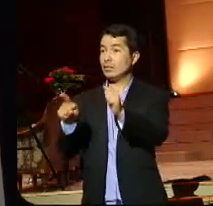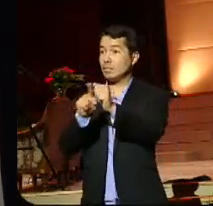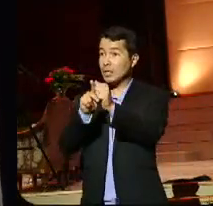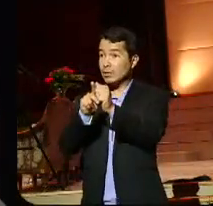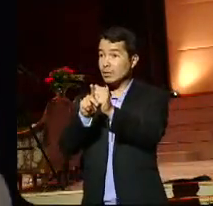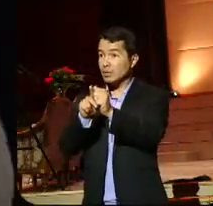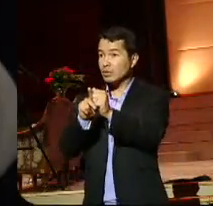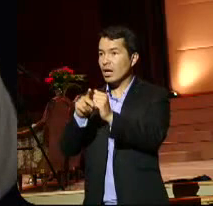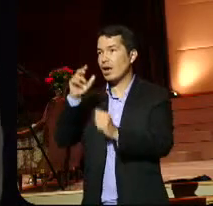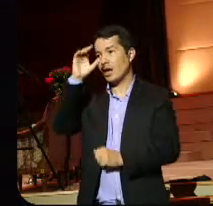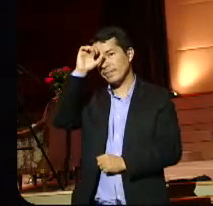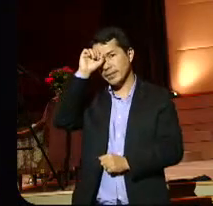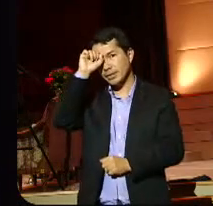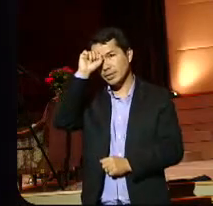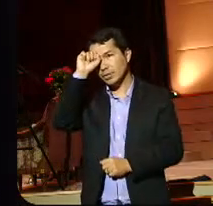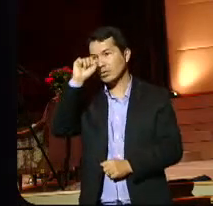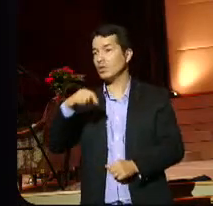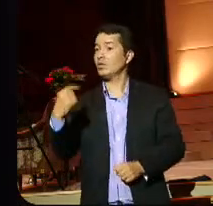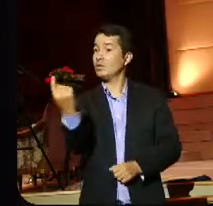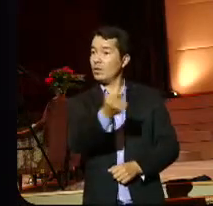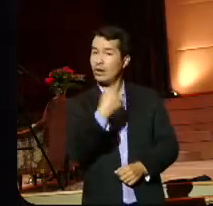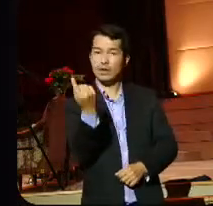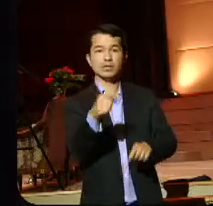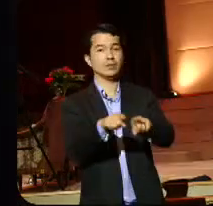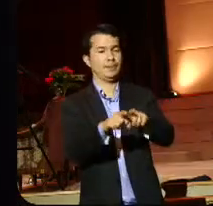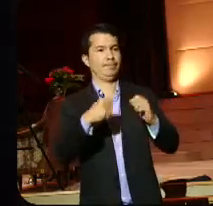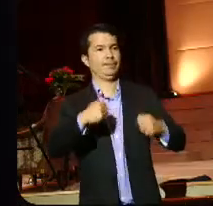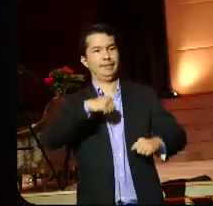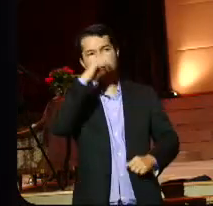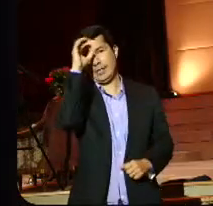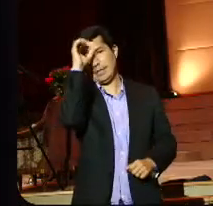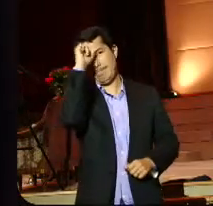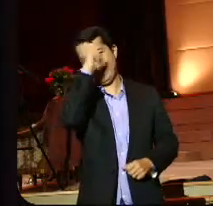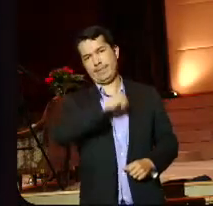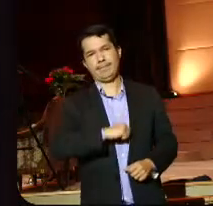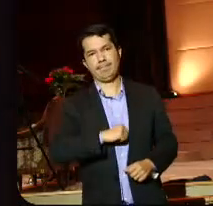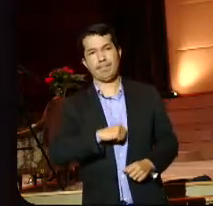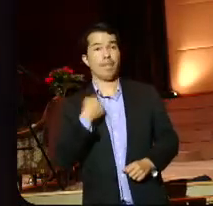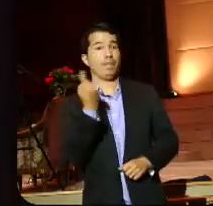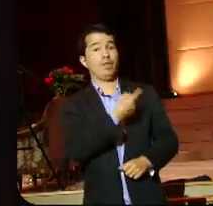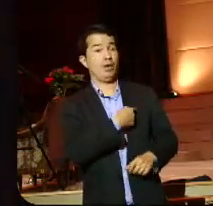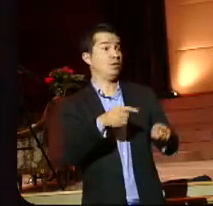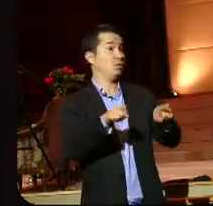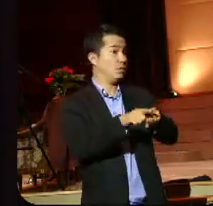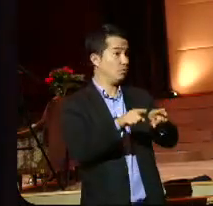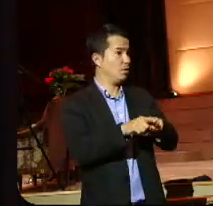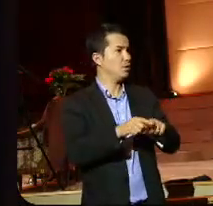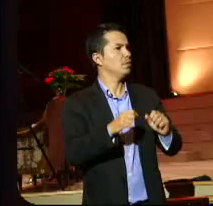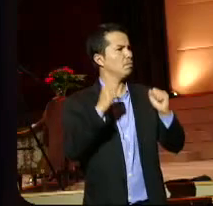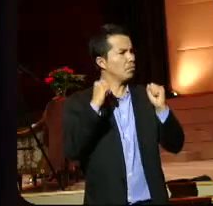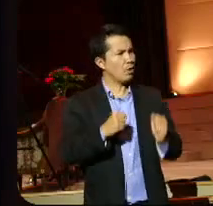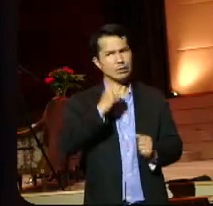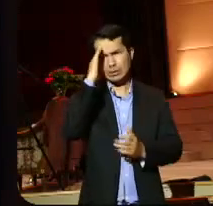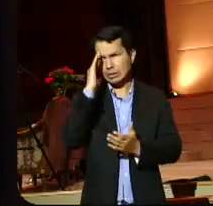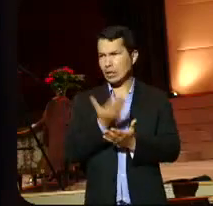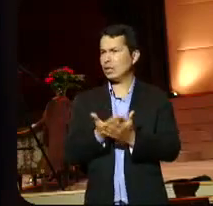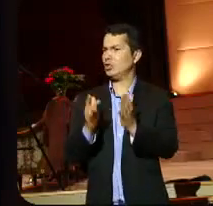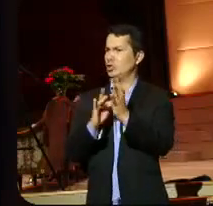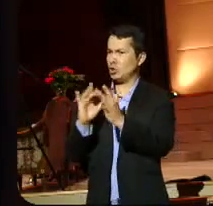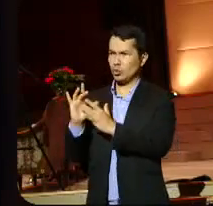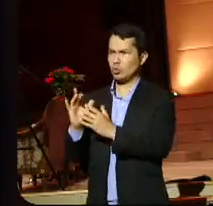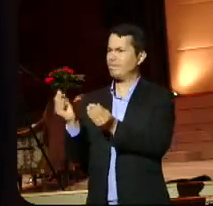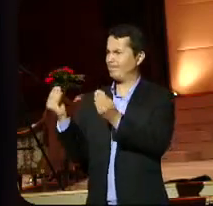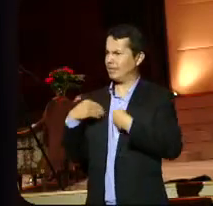tudo perdido, mas não está perdido. Eu tenho algo tremendo para fazer. E a terceira coisa que a gente aprendeu